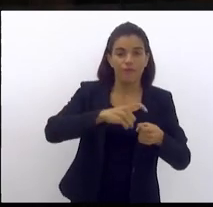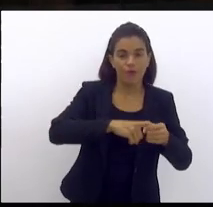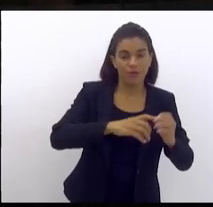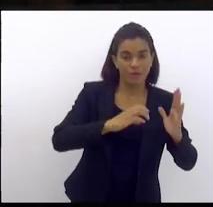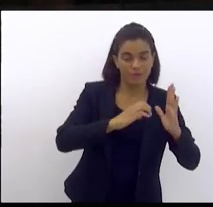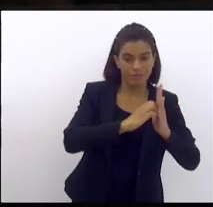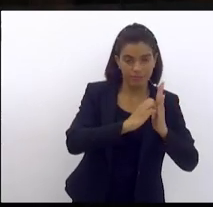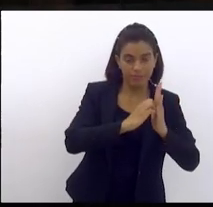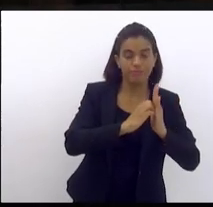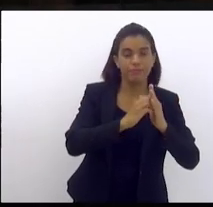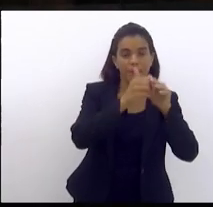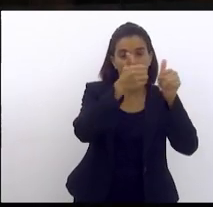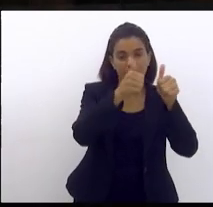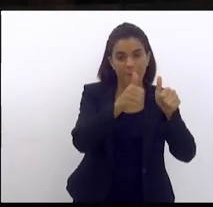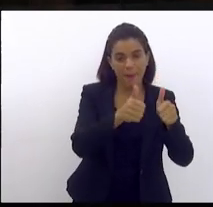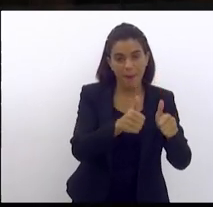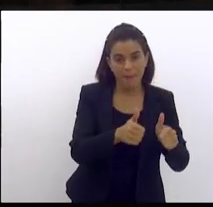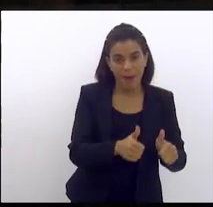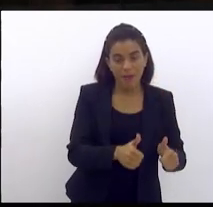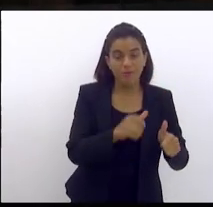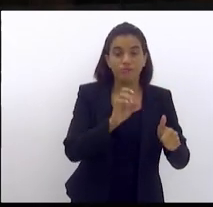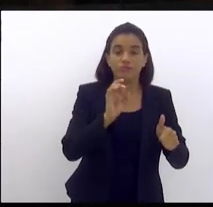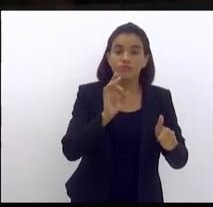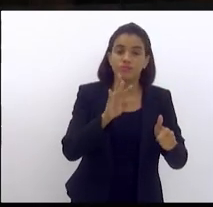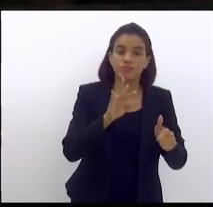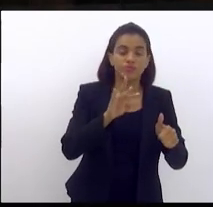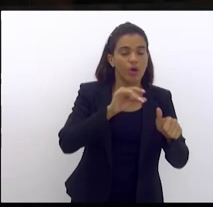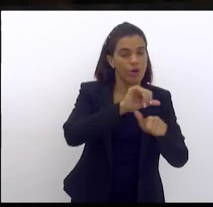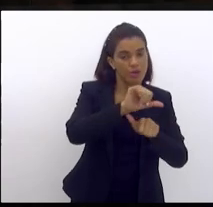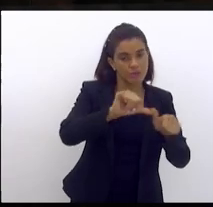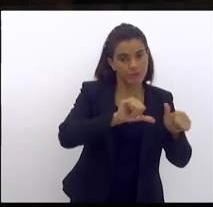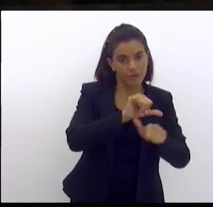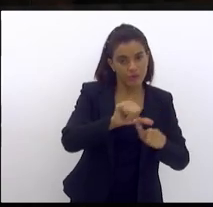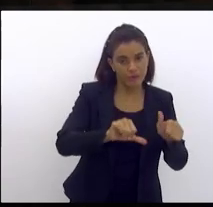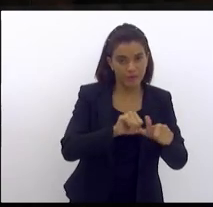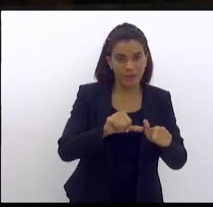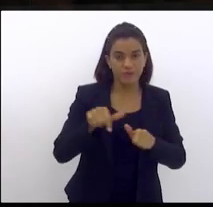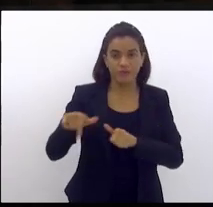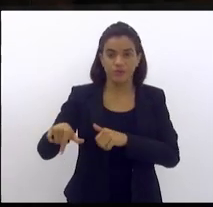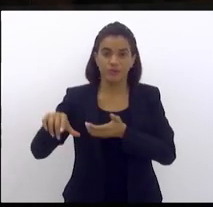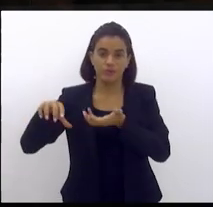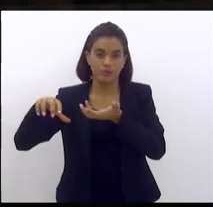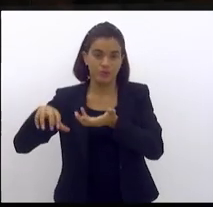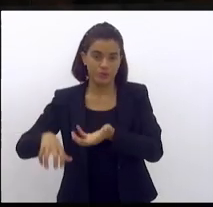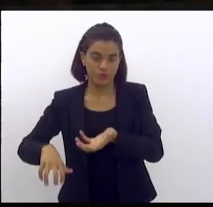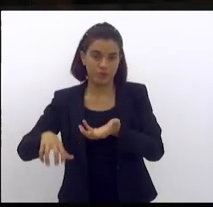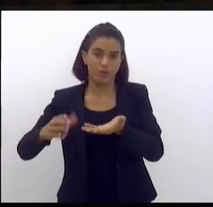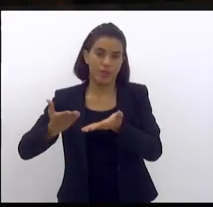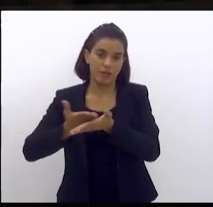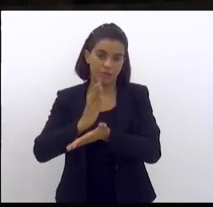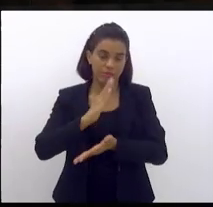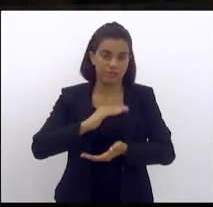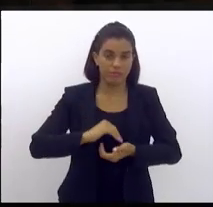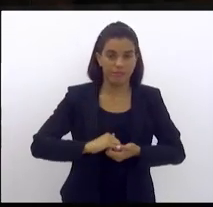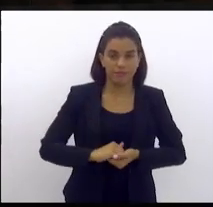para apreciar somente as modificações feitas pelo Senado e votá-la